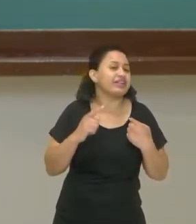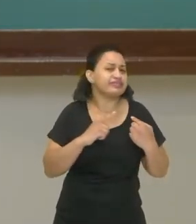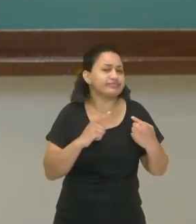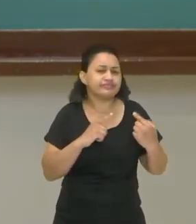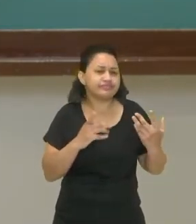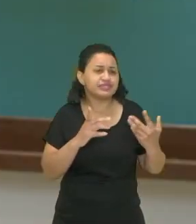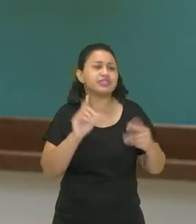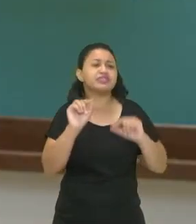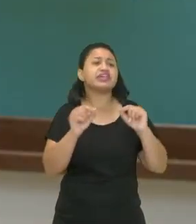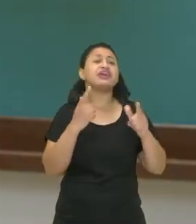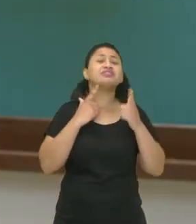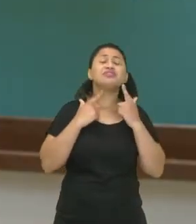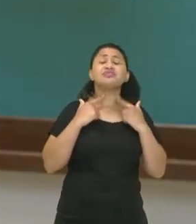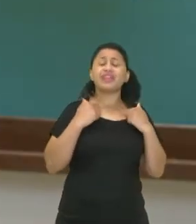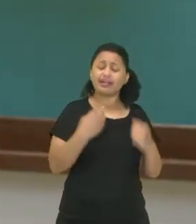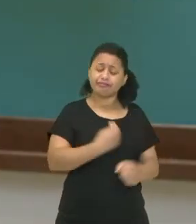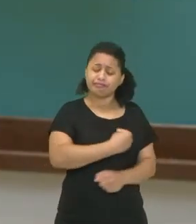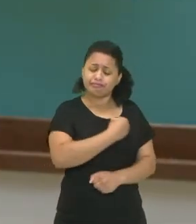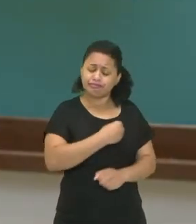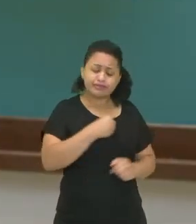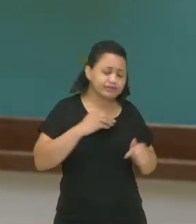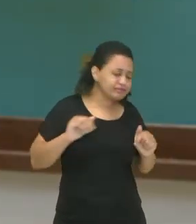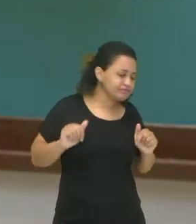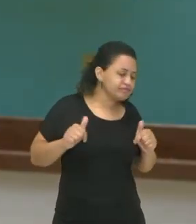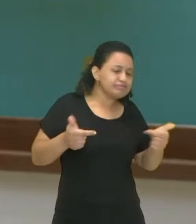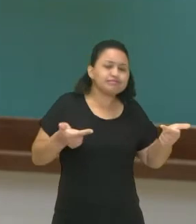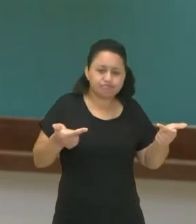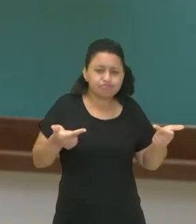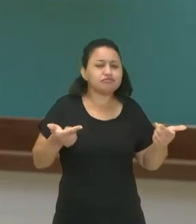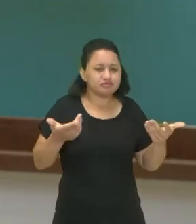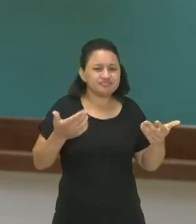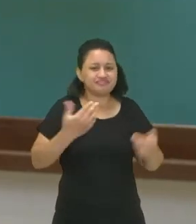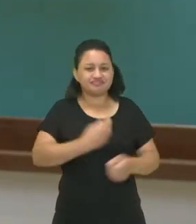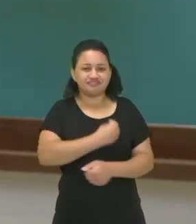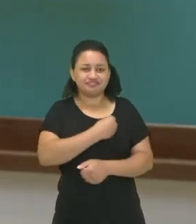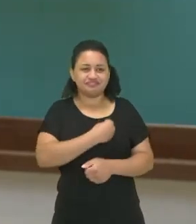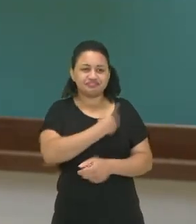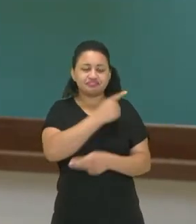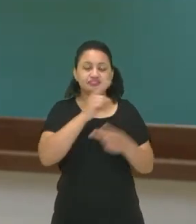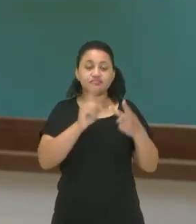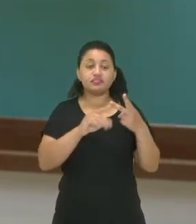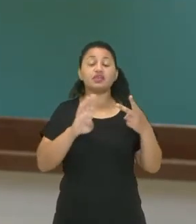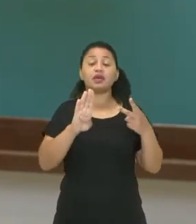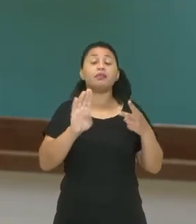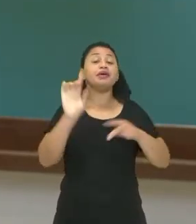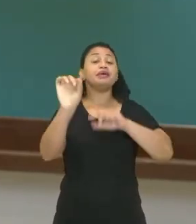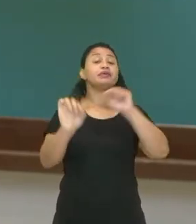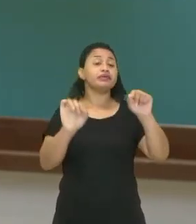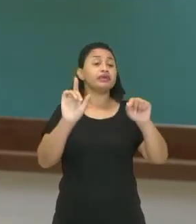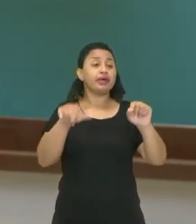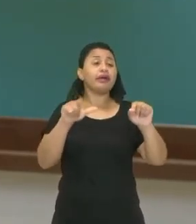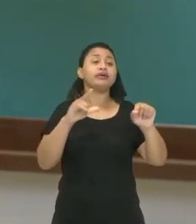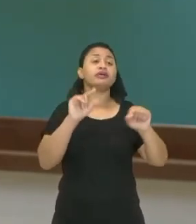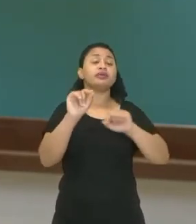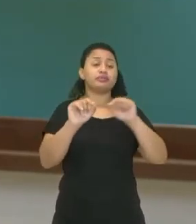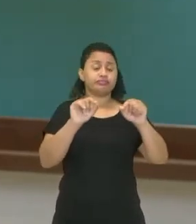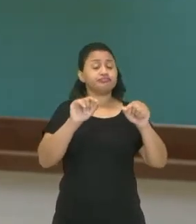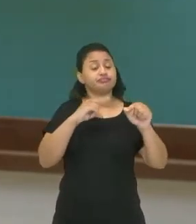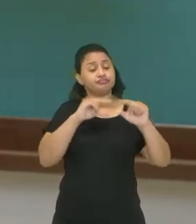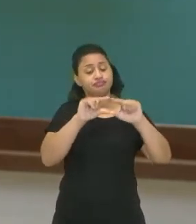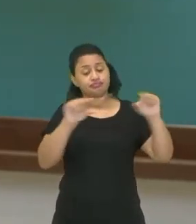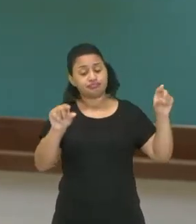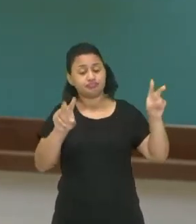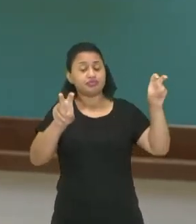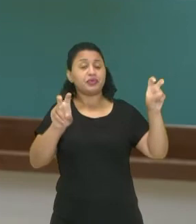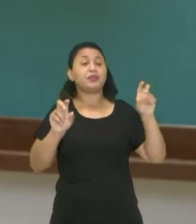de viver do eu lírico, né? Olha, toda uma vida. E na letra B, o efeito de sentido produzido, né, dos versos é o